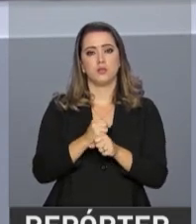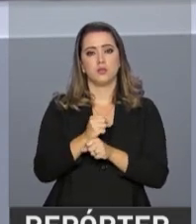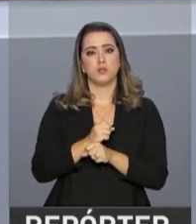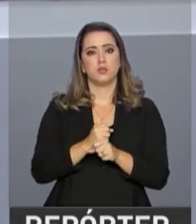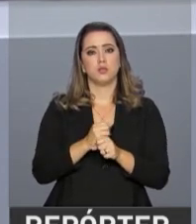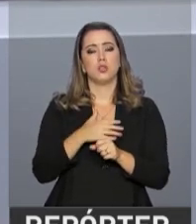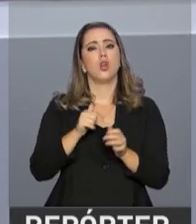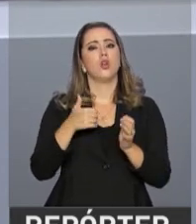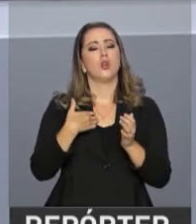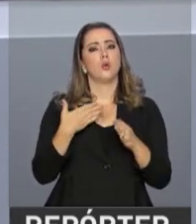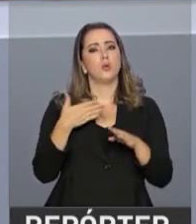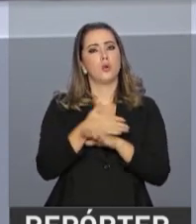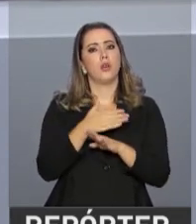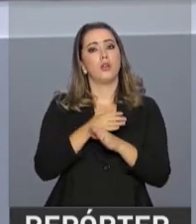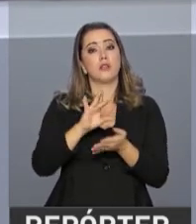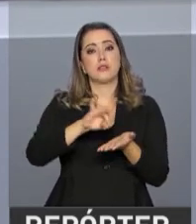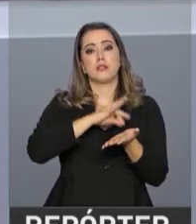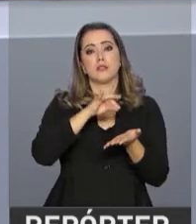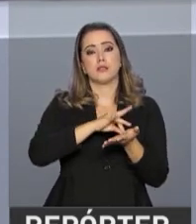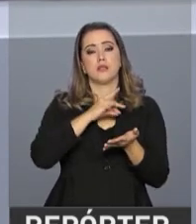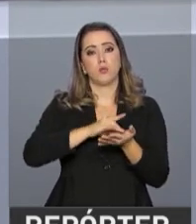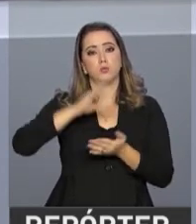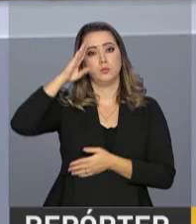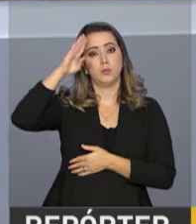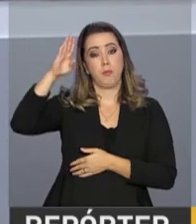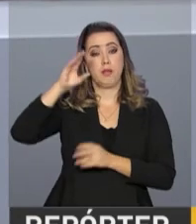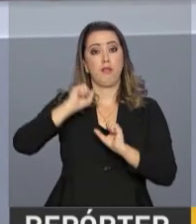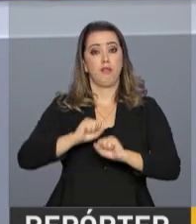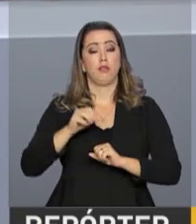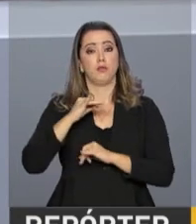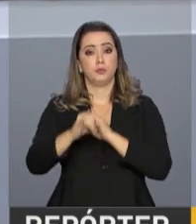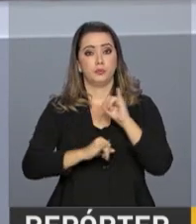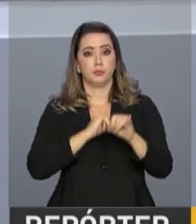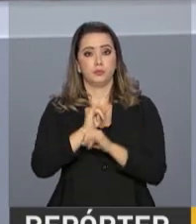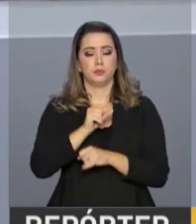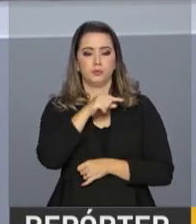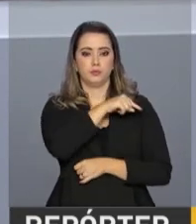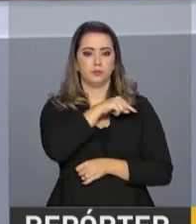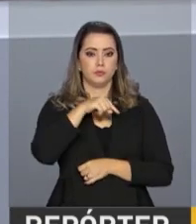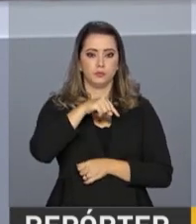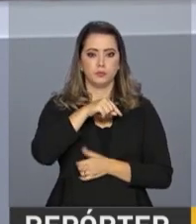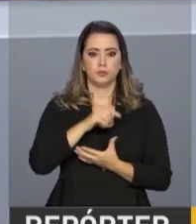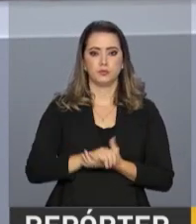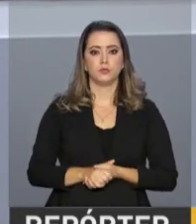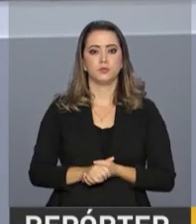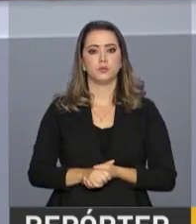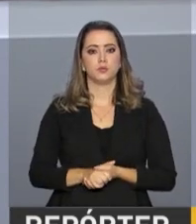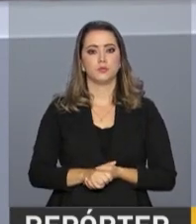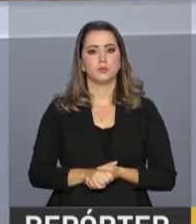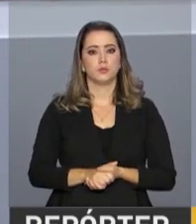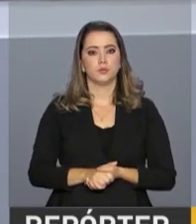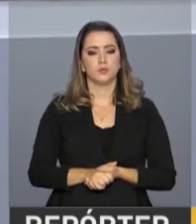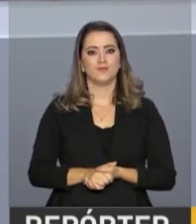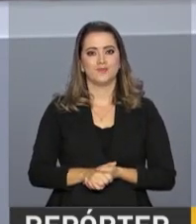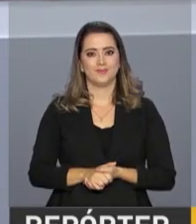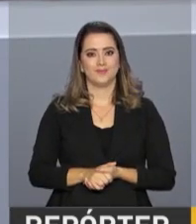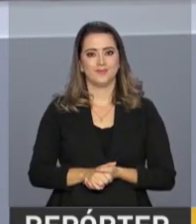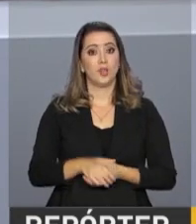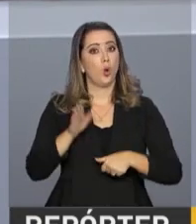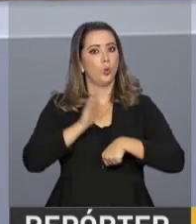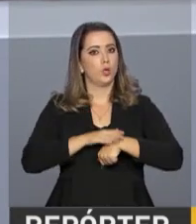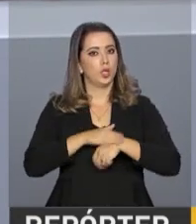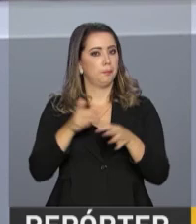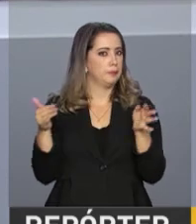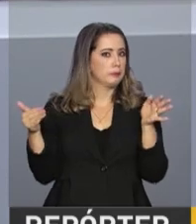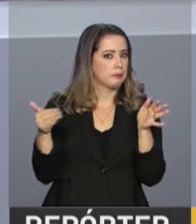militar poderá ser feito via internet no site alistamento ponto é b ponto mil.br o prazo